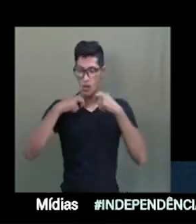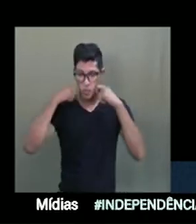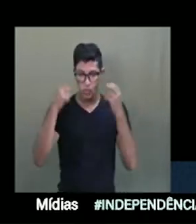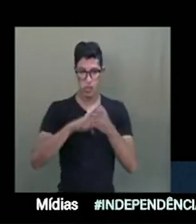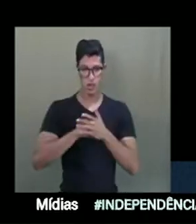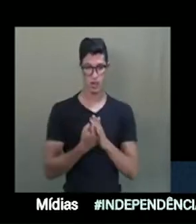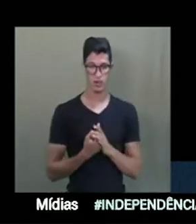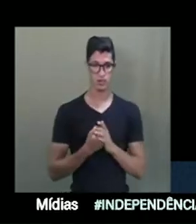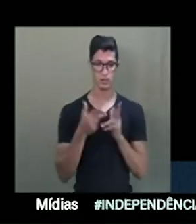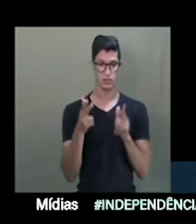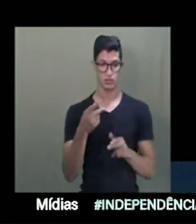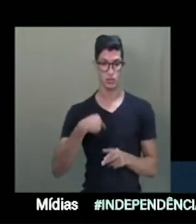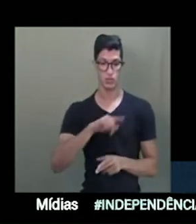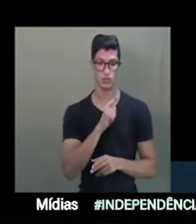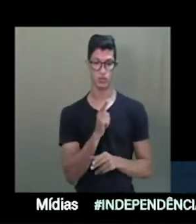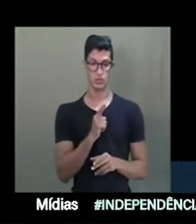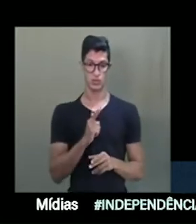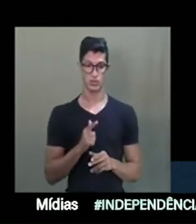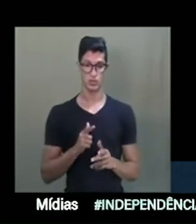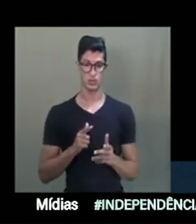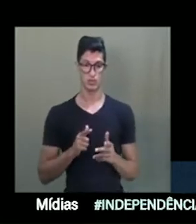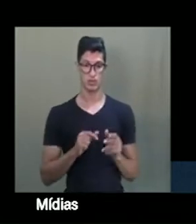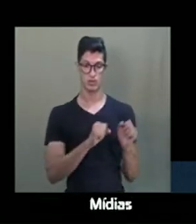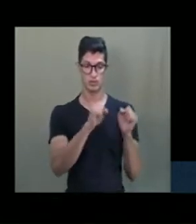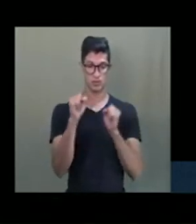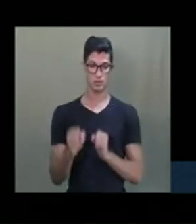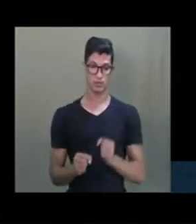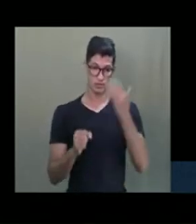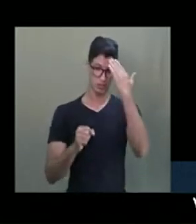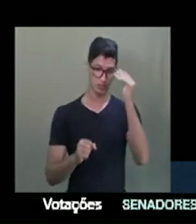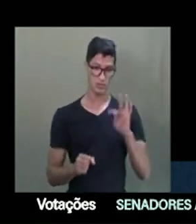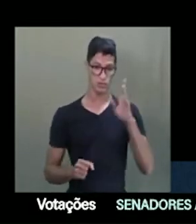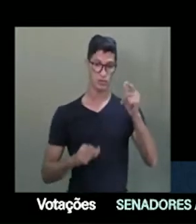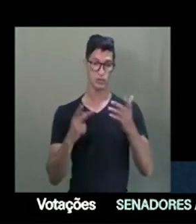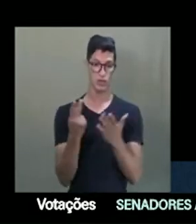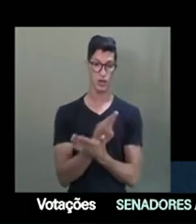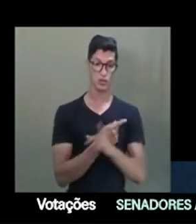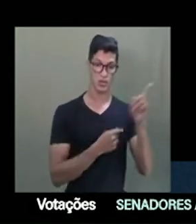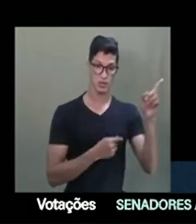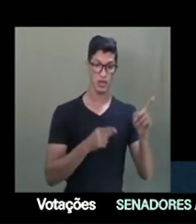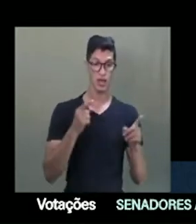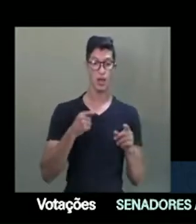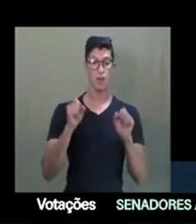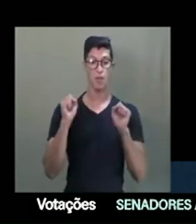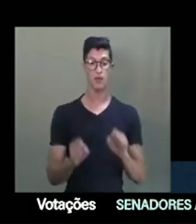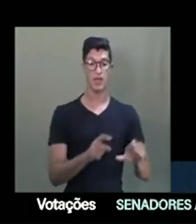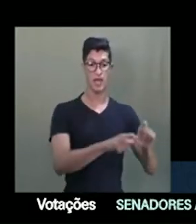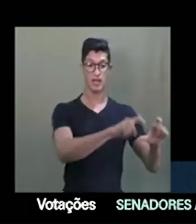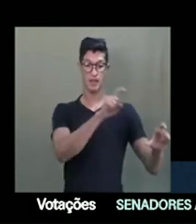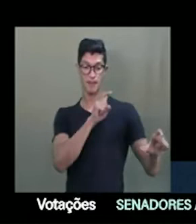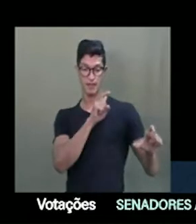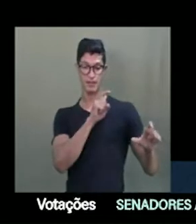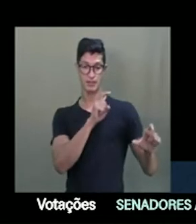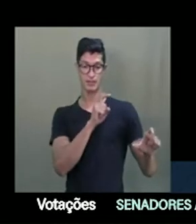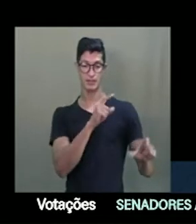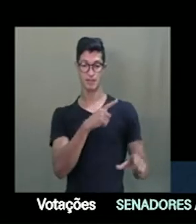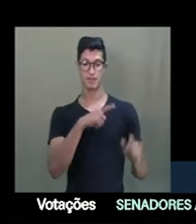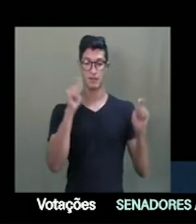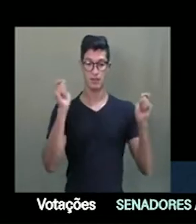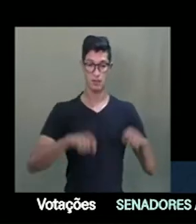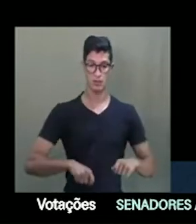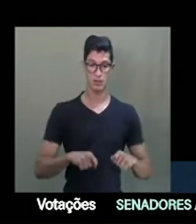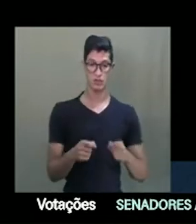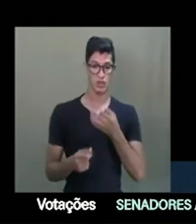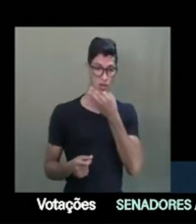constrangimento, como se nós tivéssemos o poder de saber tudo o que acontece lá. É um poder independente. Ele tem condição